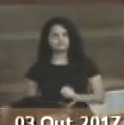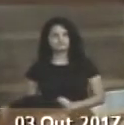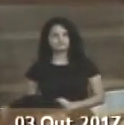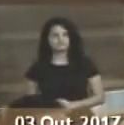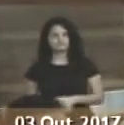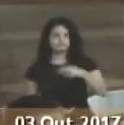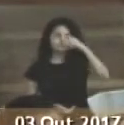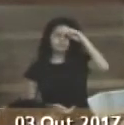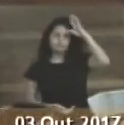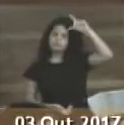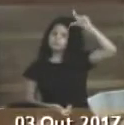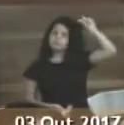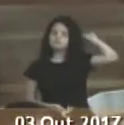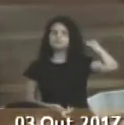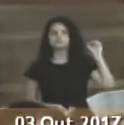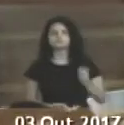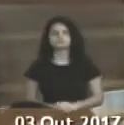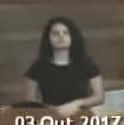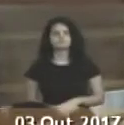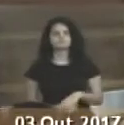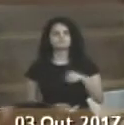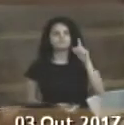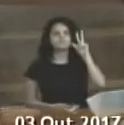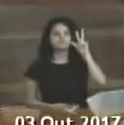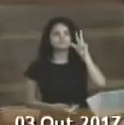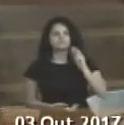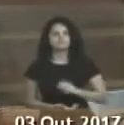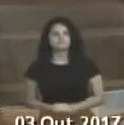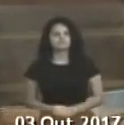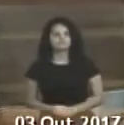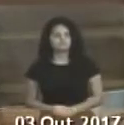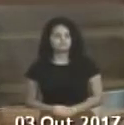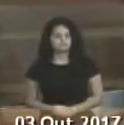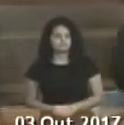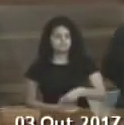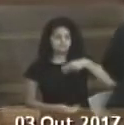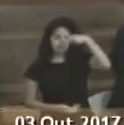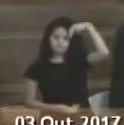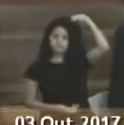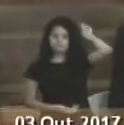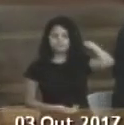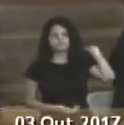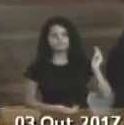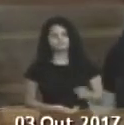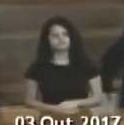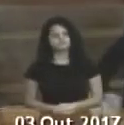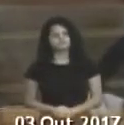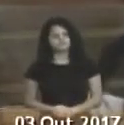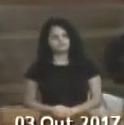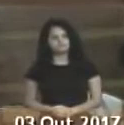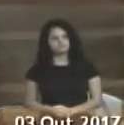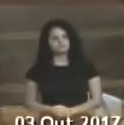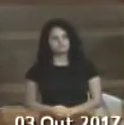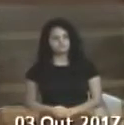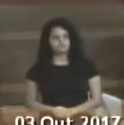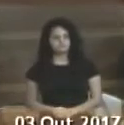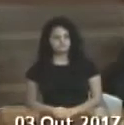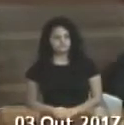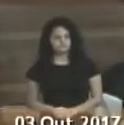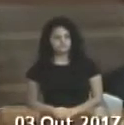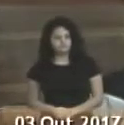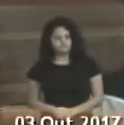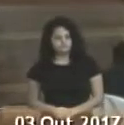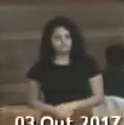Léo da Mamoraria, Luciana Ferreira de Oliveira Valverde, Marco Antônio Braga da Silva Pinheiro, o Marco Santo Antônio, Marco Aurélio